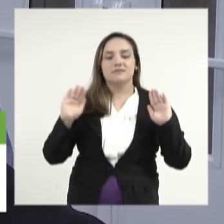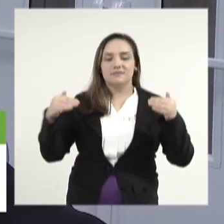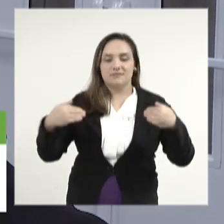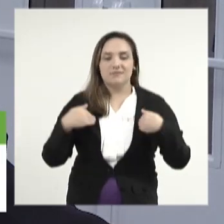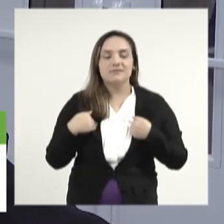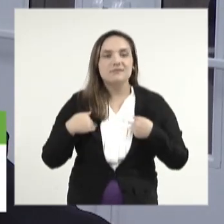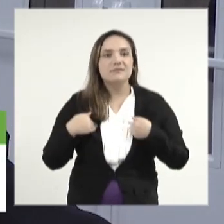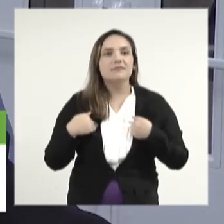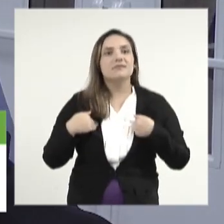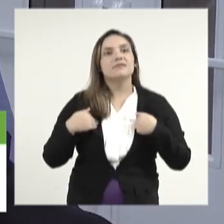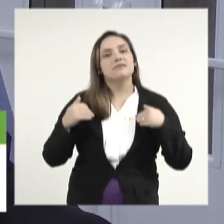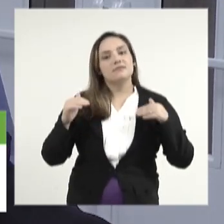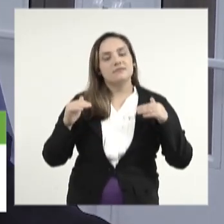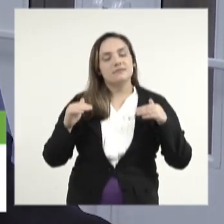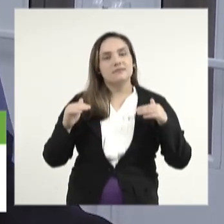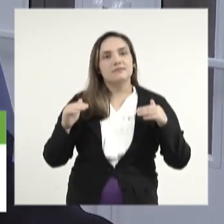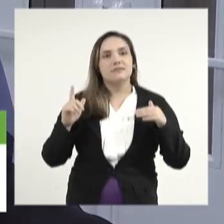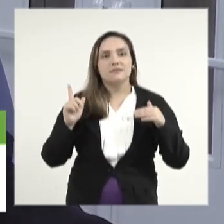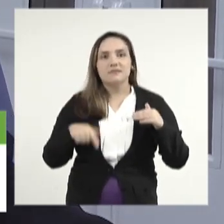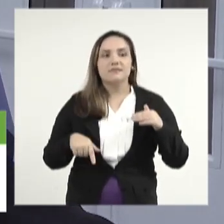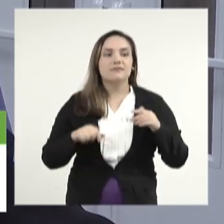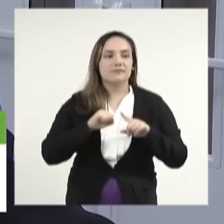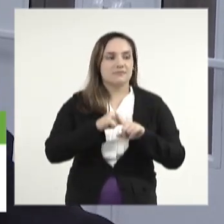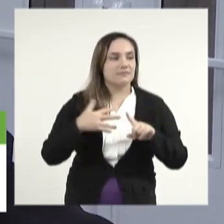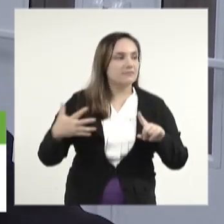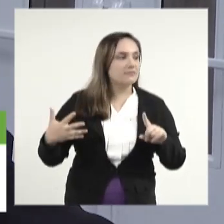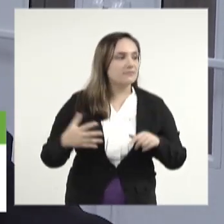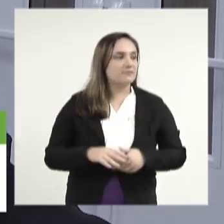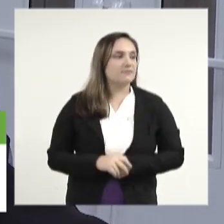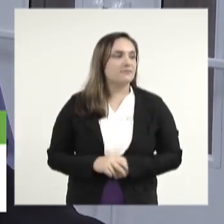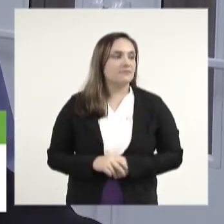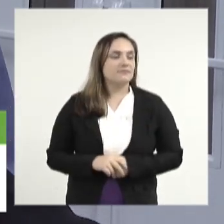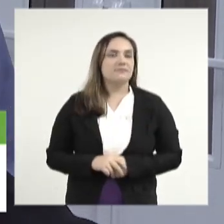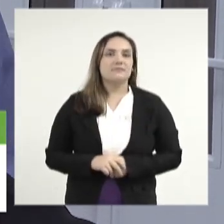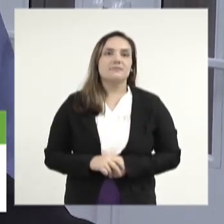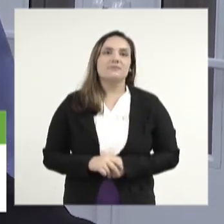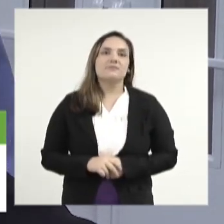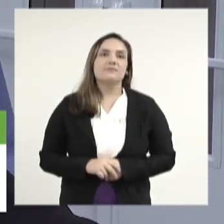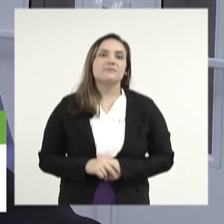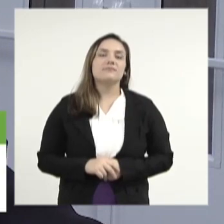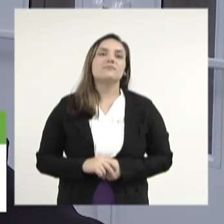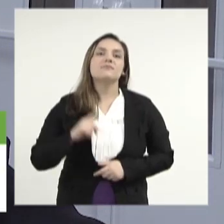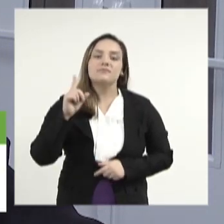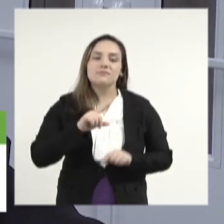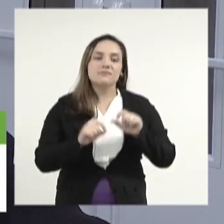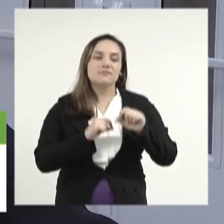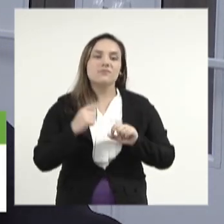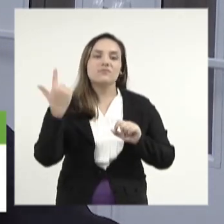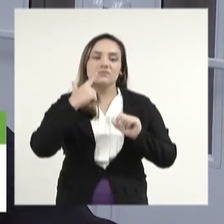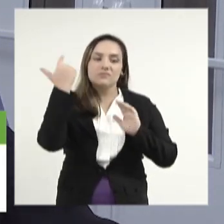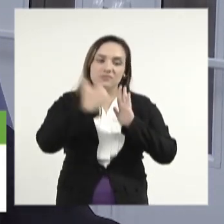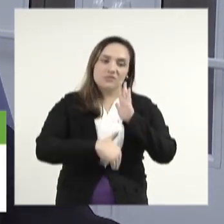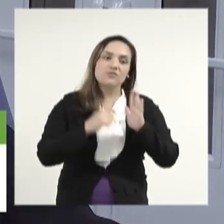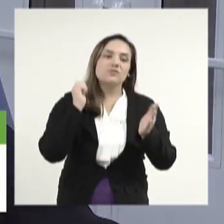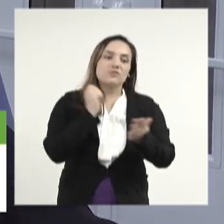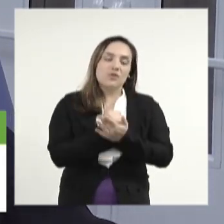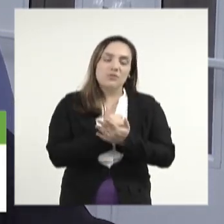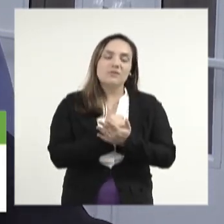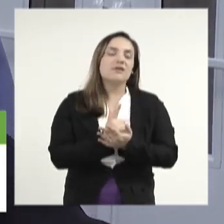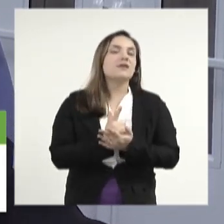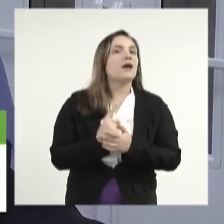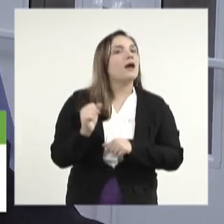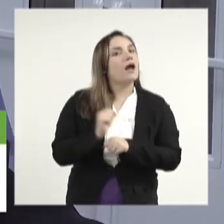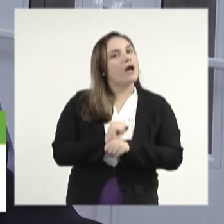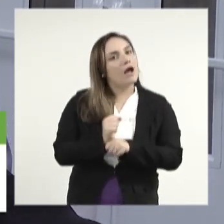seja mental. Havia já essa prerrogativa da pessoa ter um desconto na aquisição de veículos. O